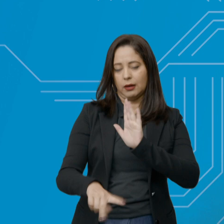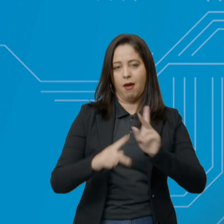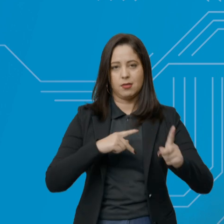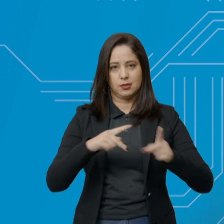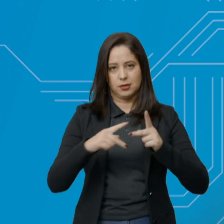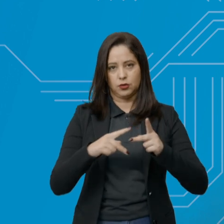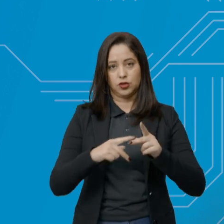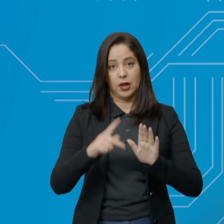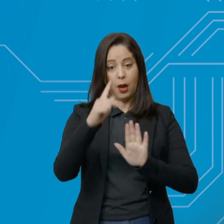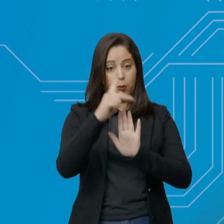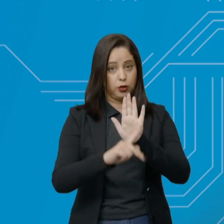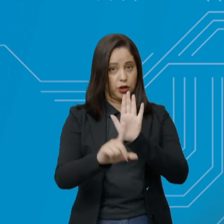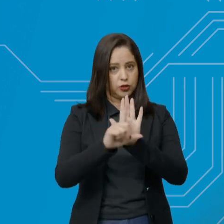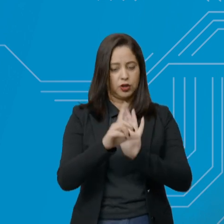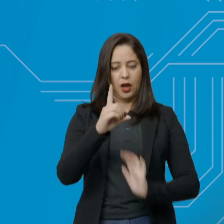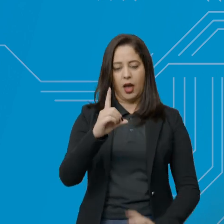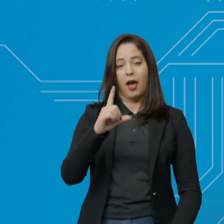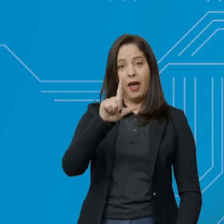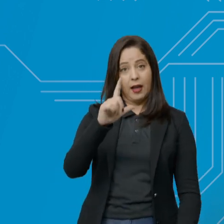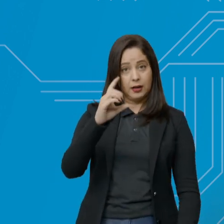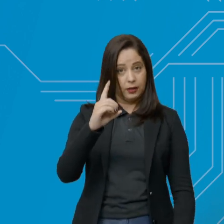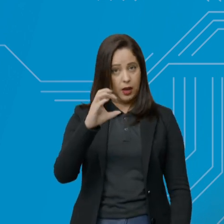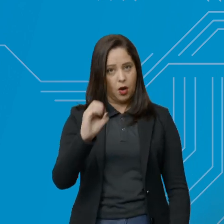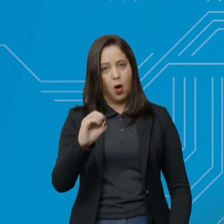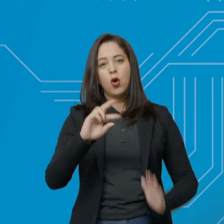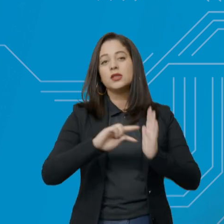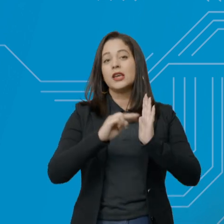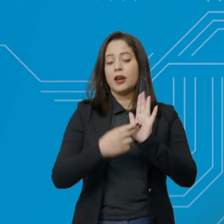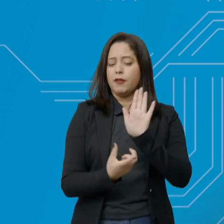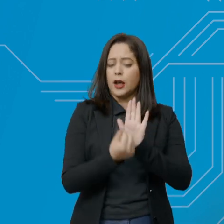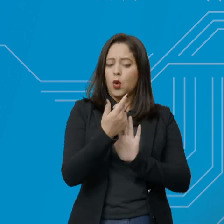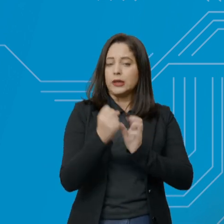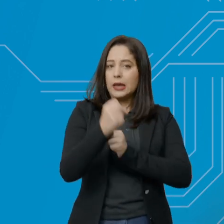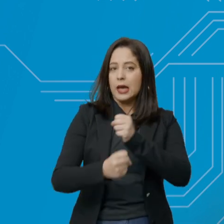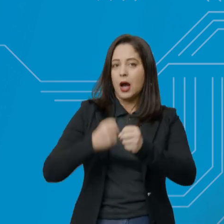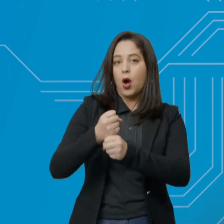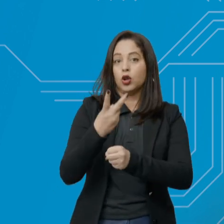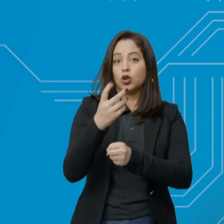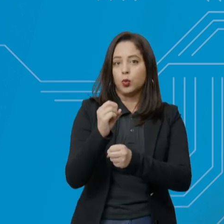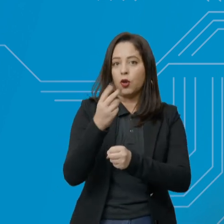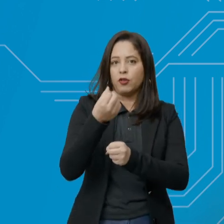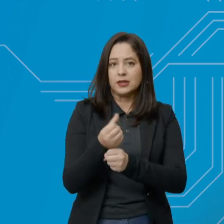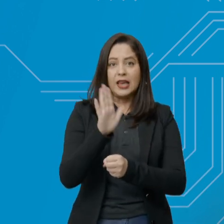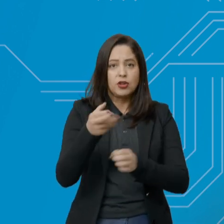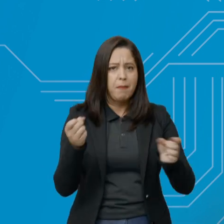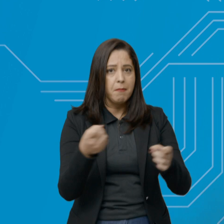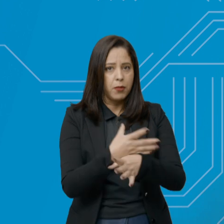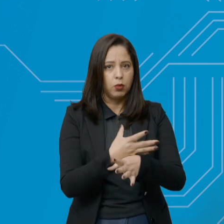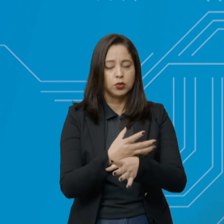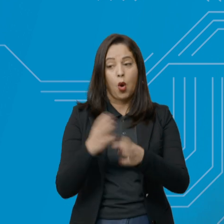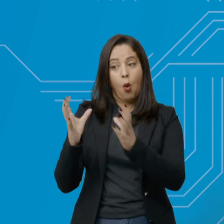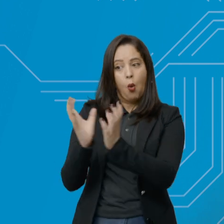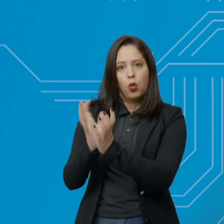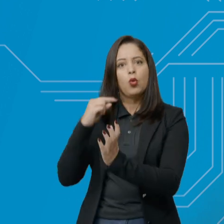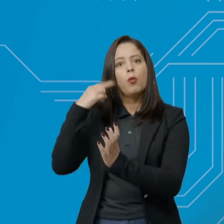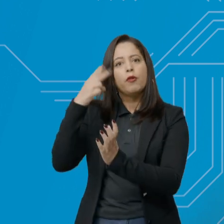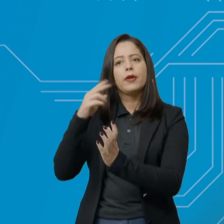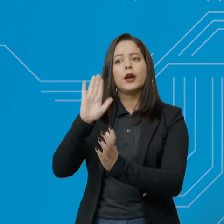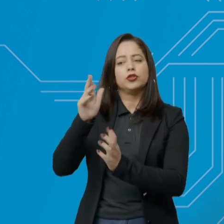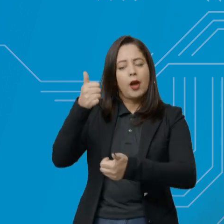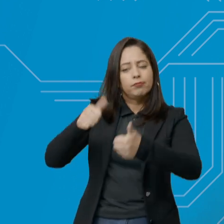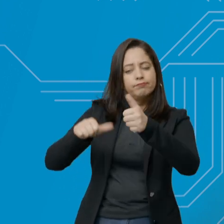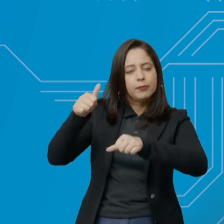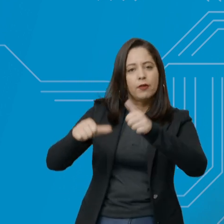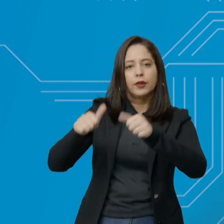nossa cidade. O projeto da LDO, a Lei de Diretrizes Orçamentárias de 2026, que já está aqui na Câmara e está